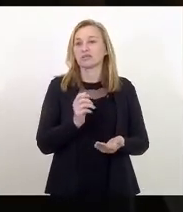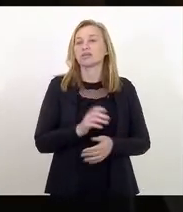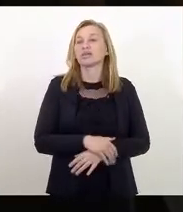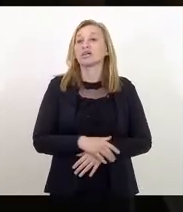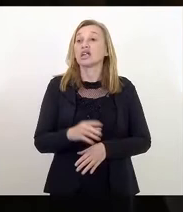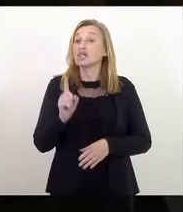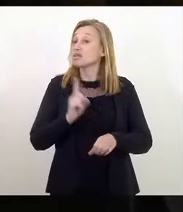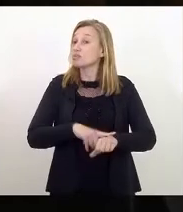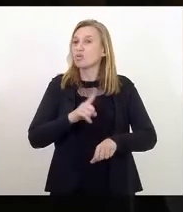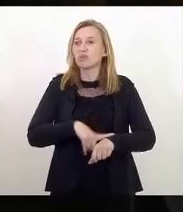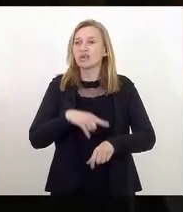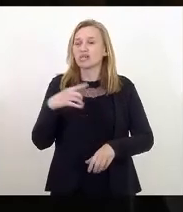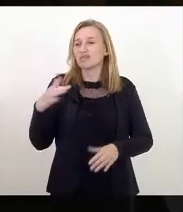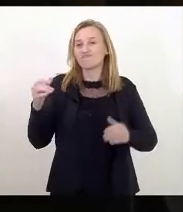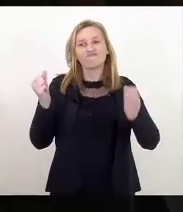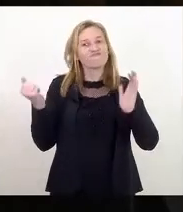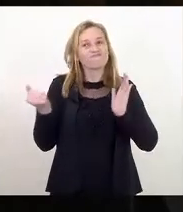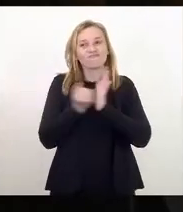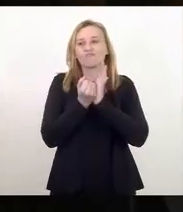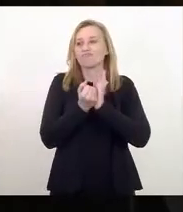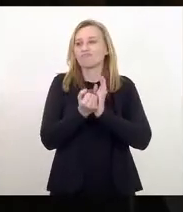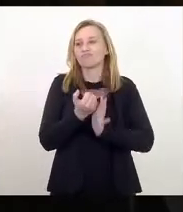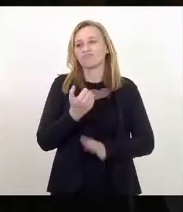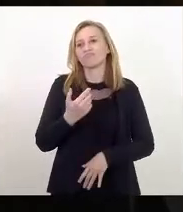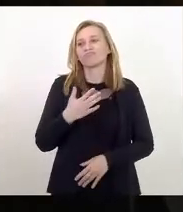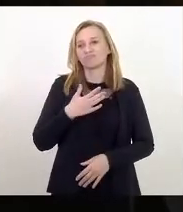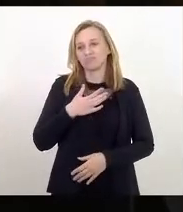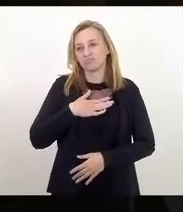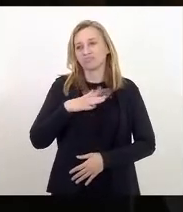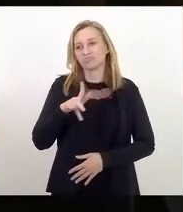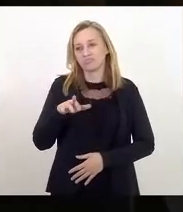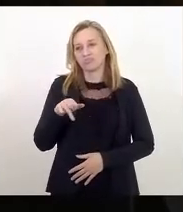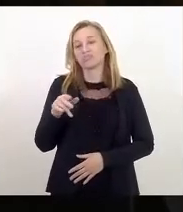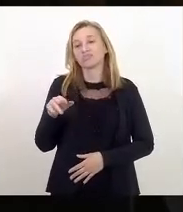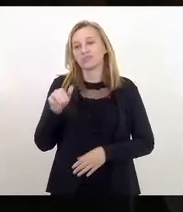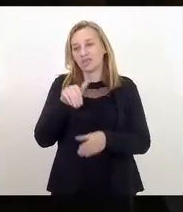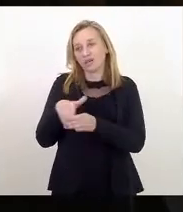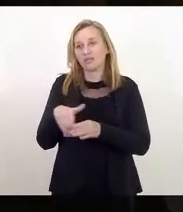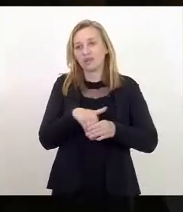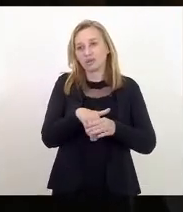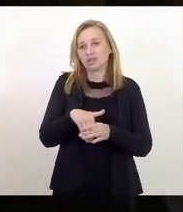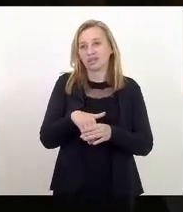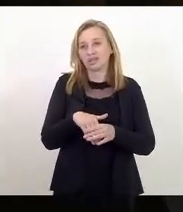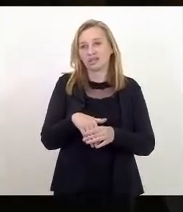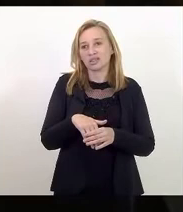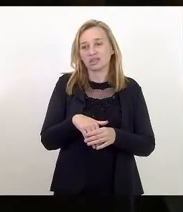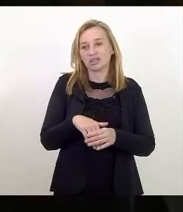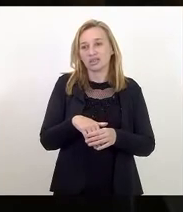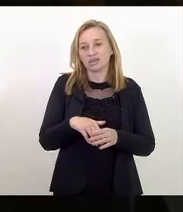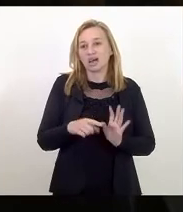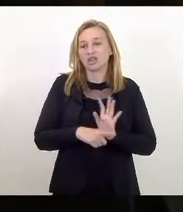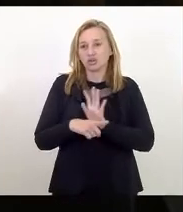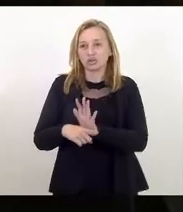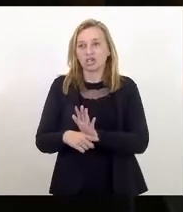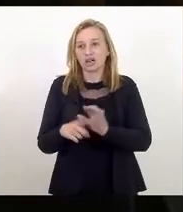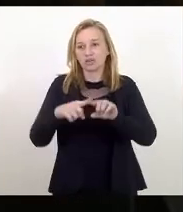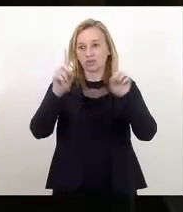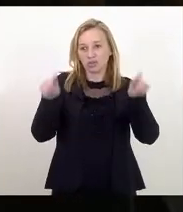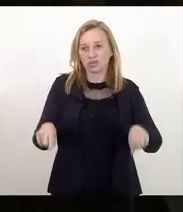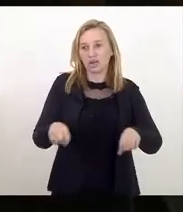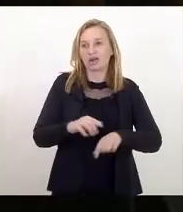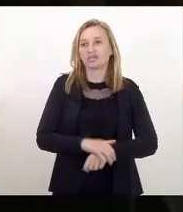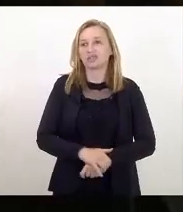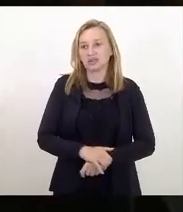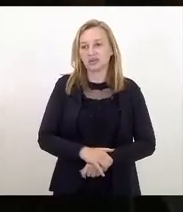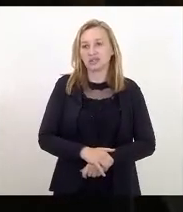momento para mim é muito marcante, meu irmão, em poder estar votando a favor desses funcionários. Porque quando a gente fala de